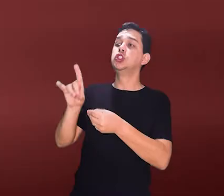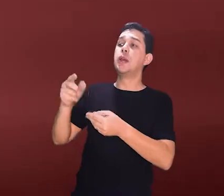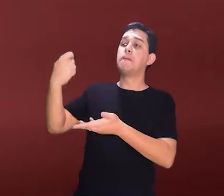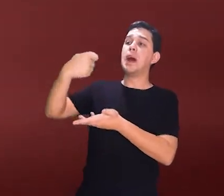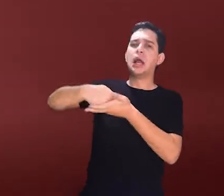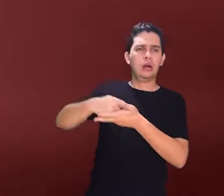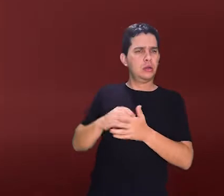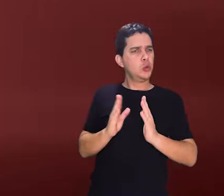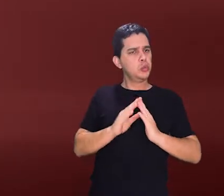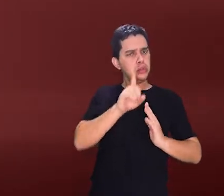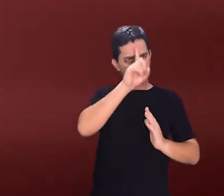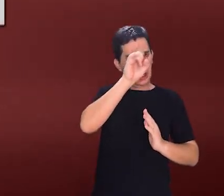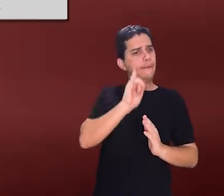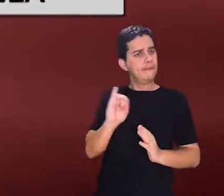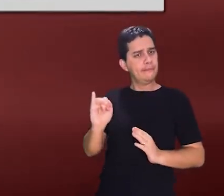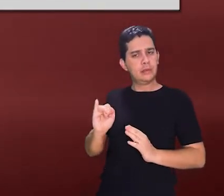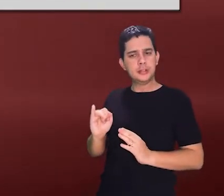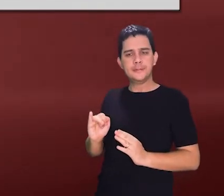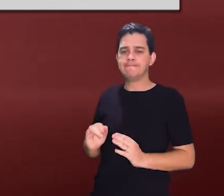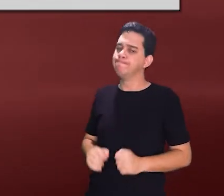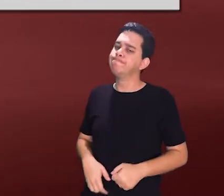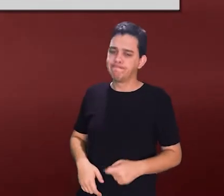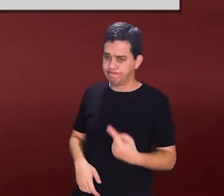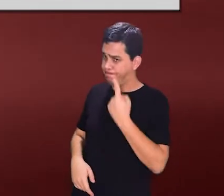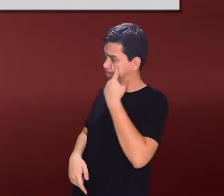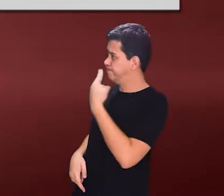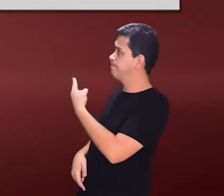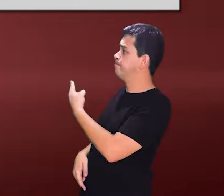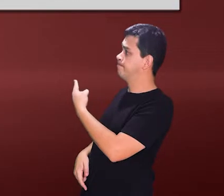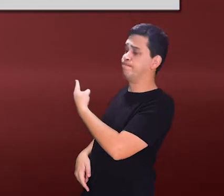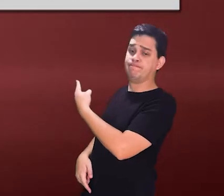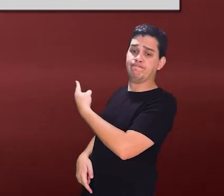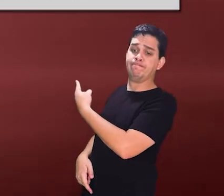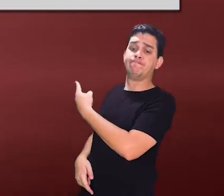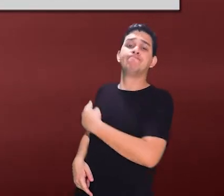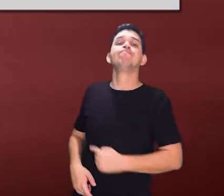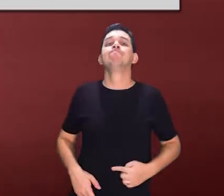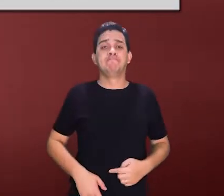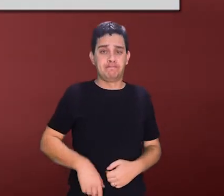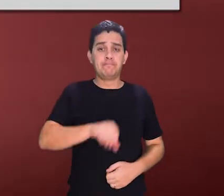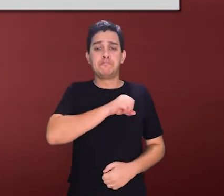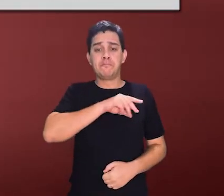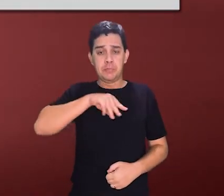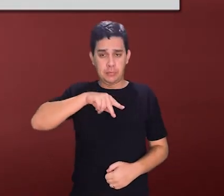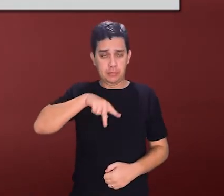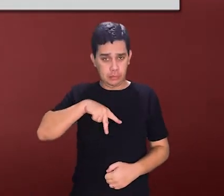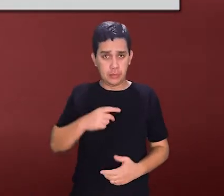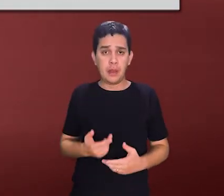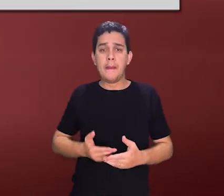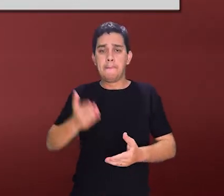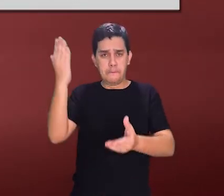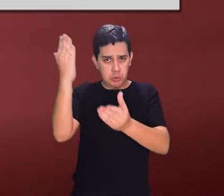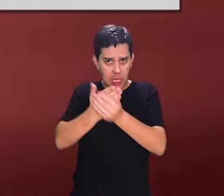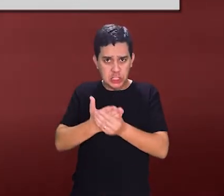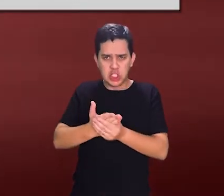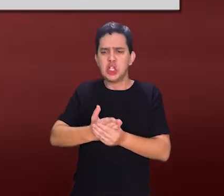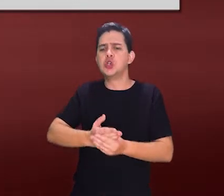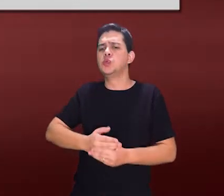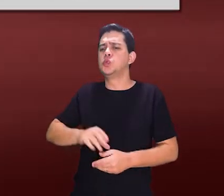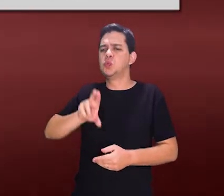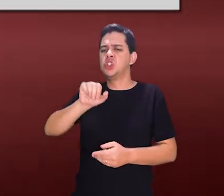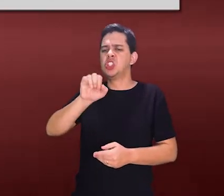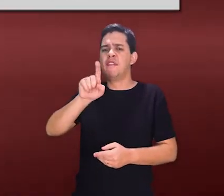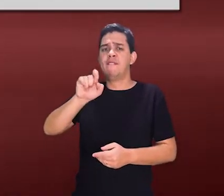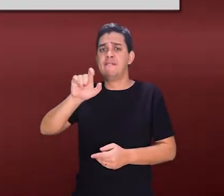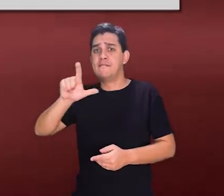a distribuição de uma ação civil pública com pedido de intervenção da unidade de saúde, destituição, afastamento, né, da sua